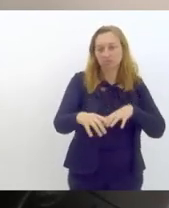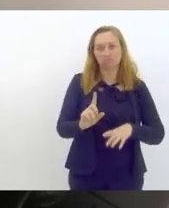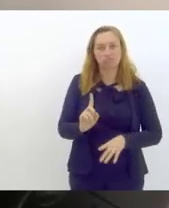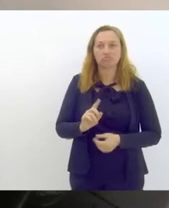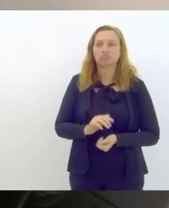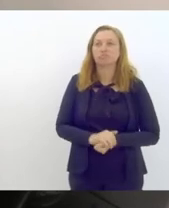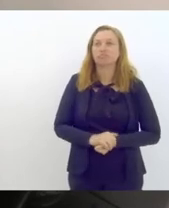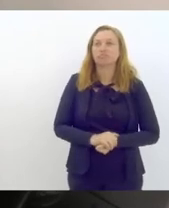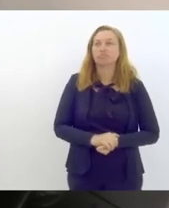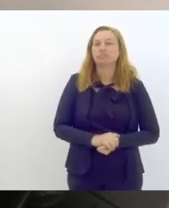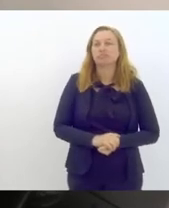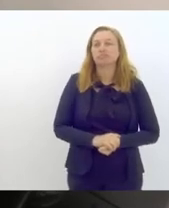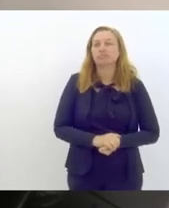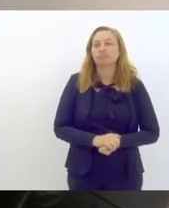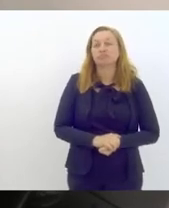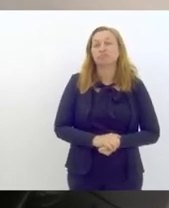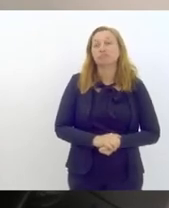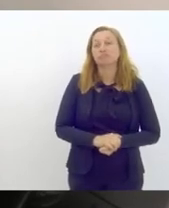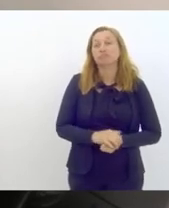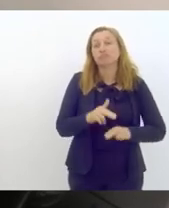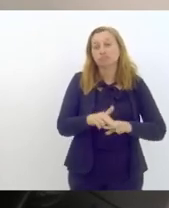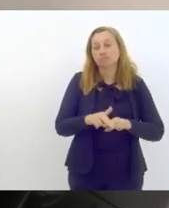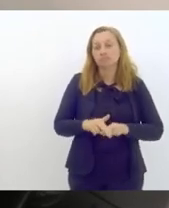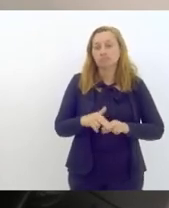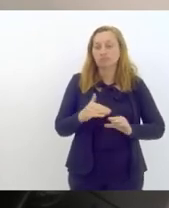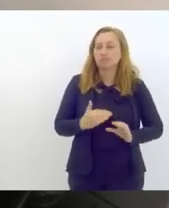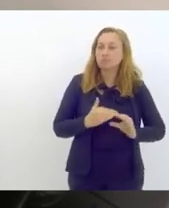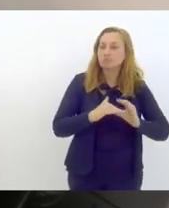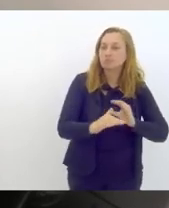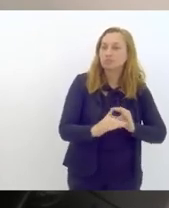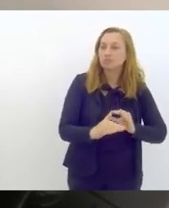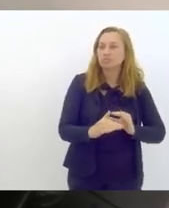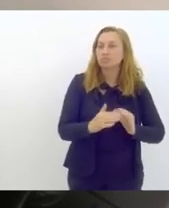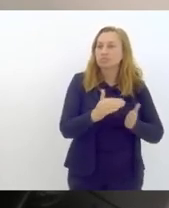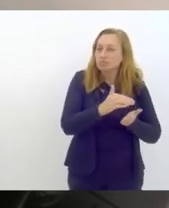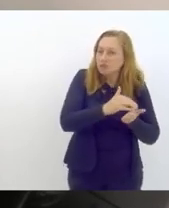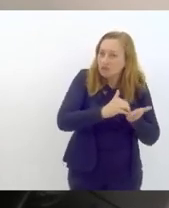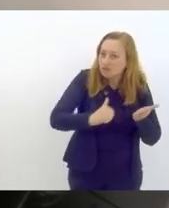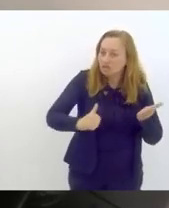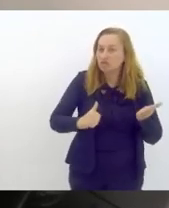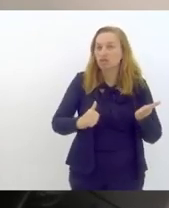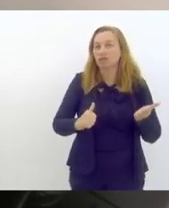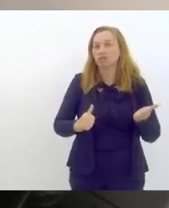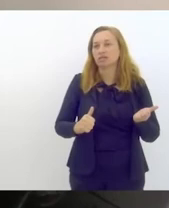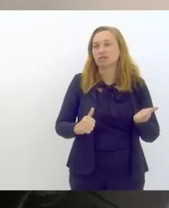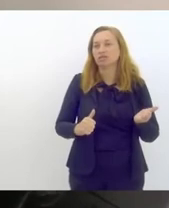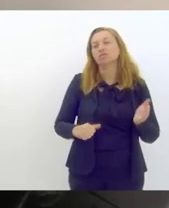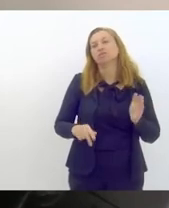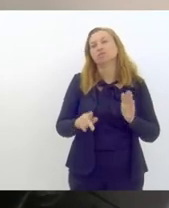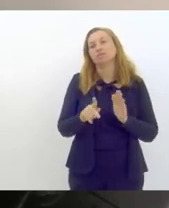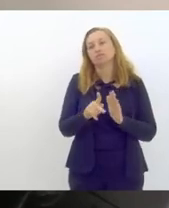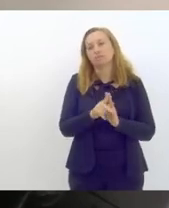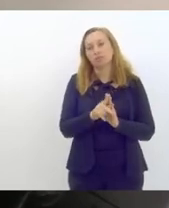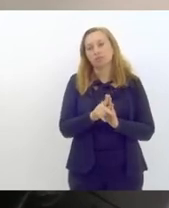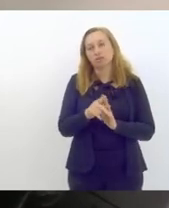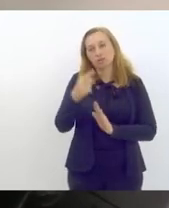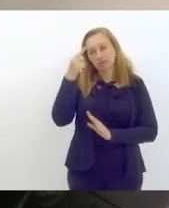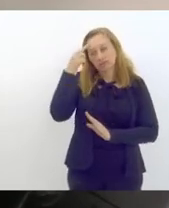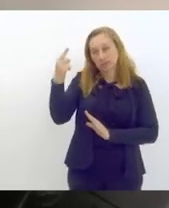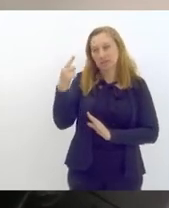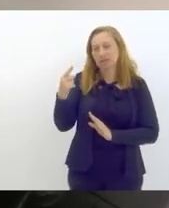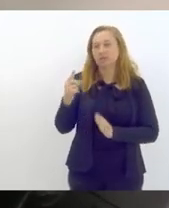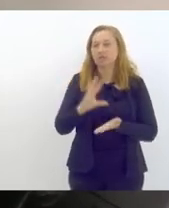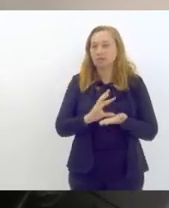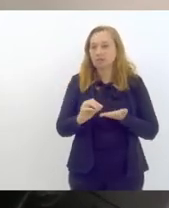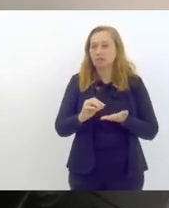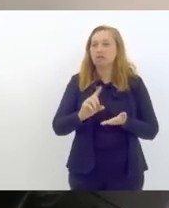remota. Razão pela qual eu encaminho aqui pela retirada do projeto da ideia de pauta e